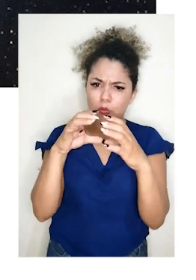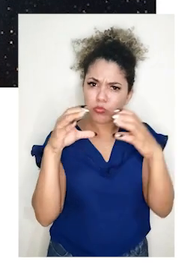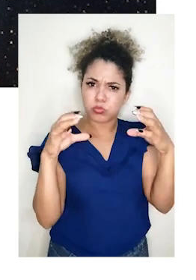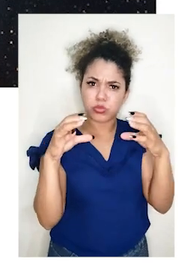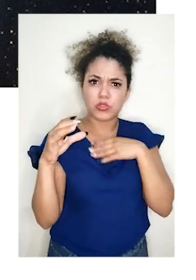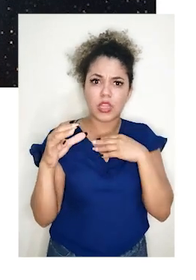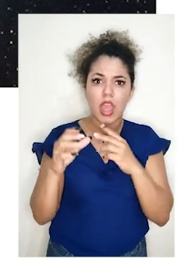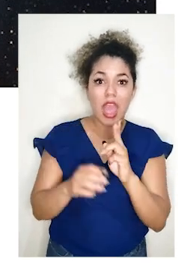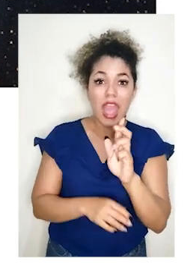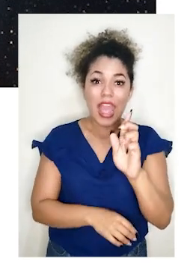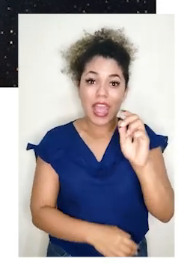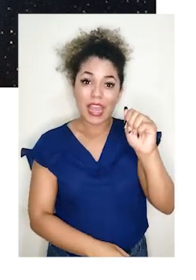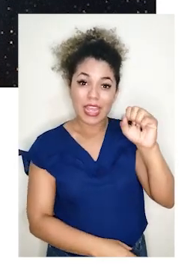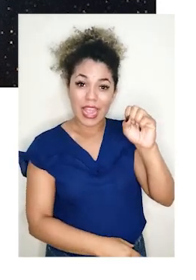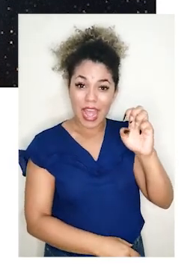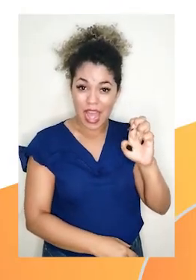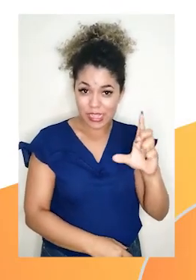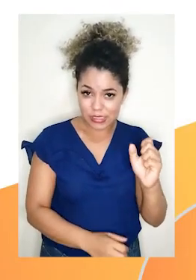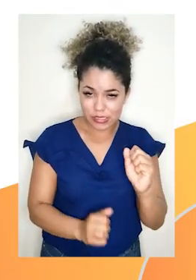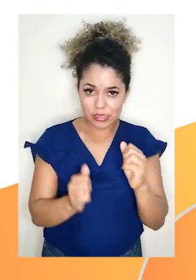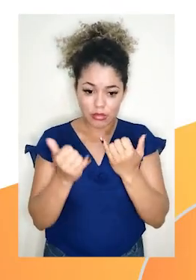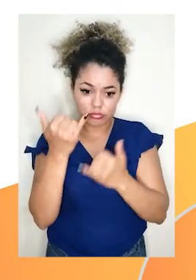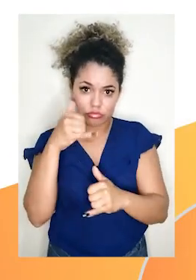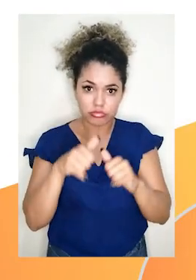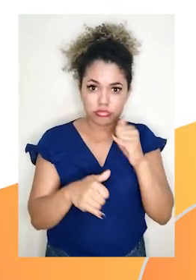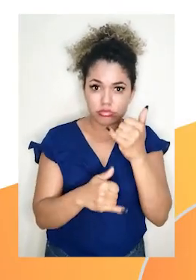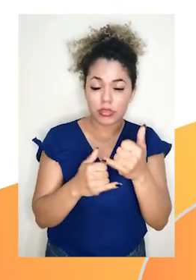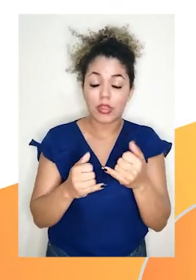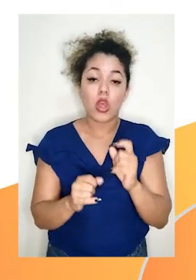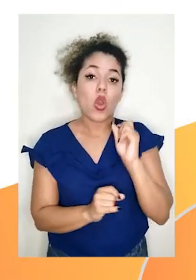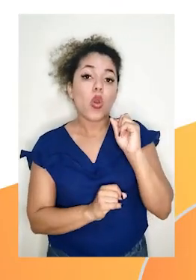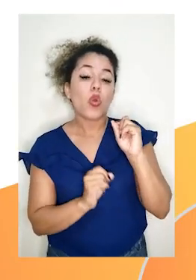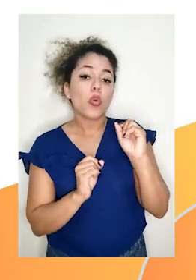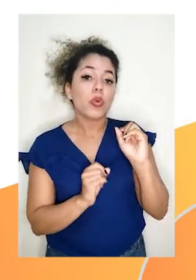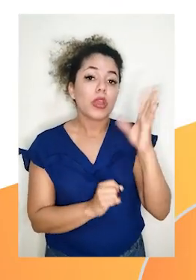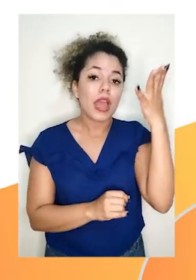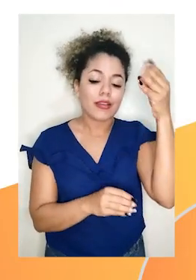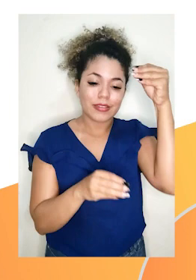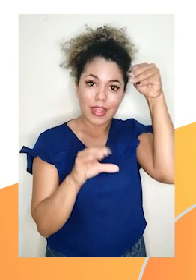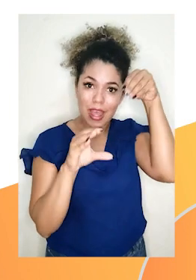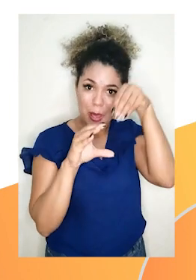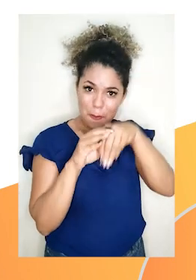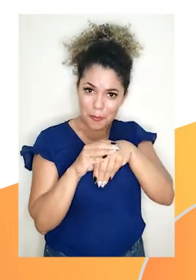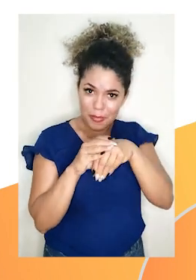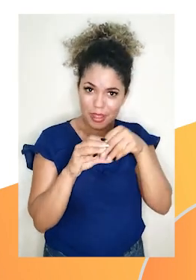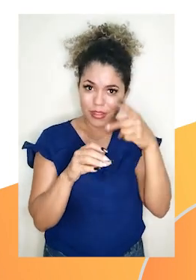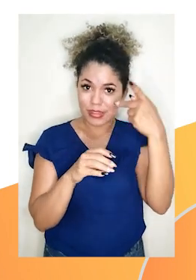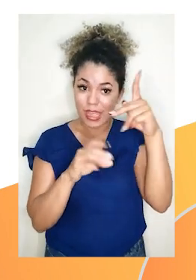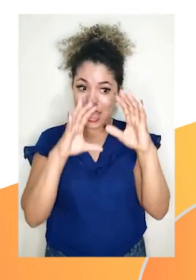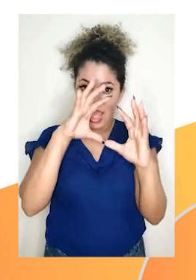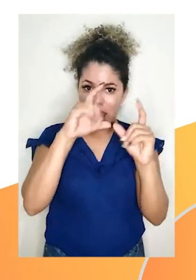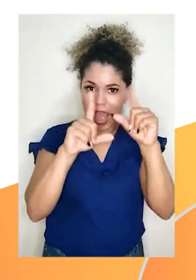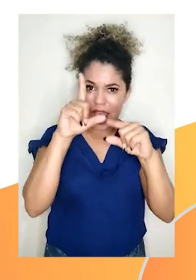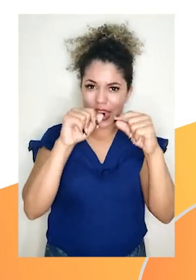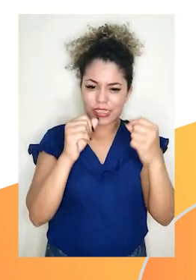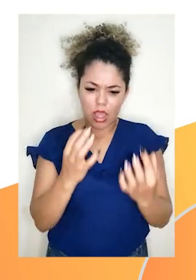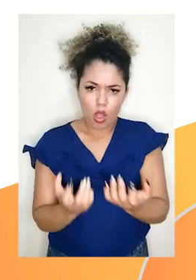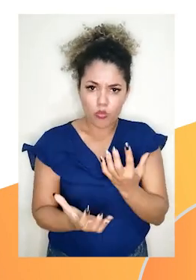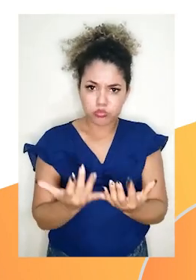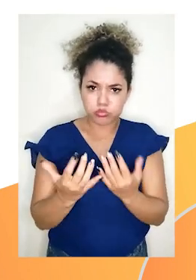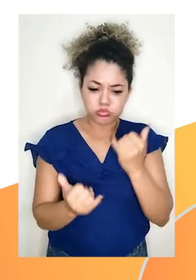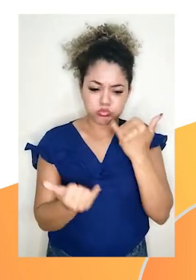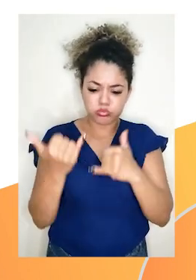produzem reações nucleares de fusão. Muito bem, o que acontece no seu núcleo, a reação nuclear, a queima desse